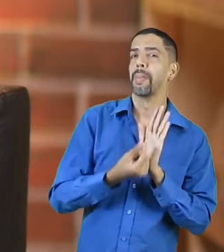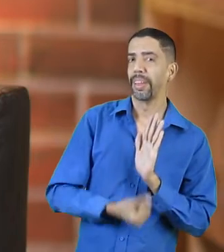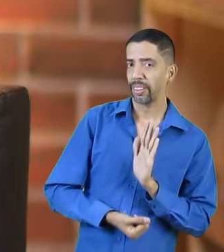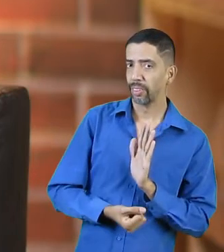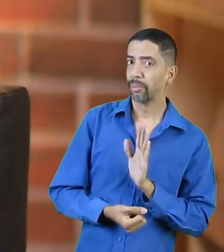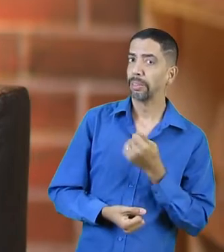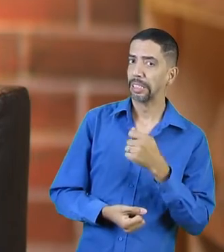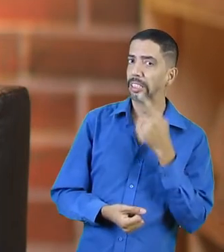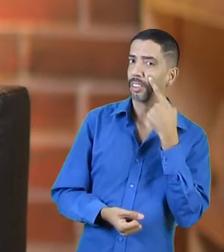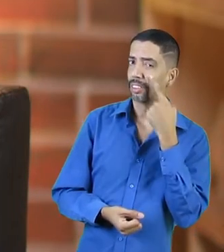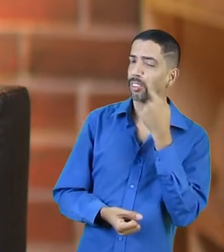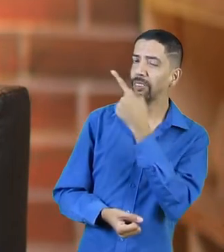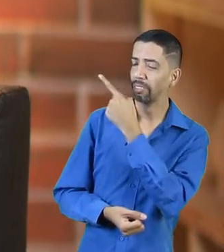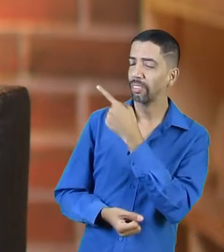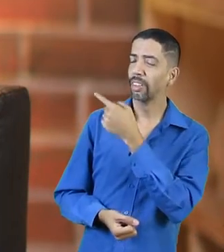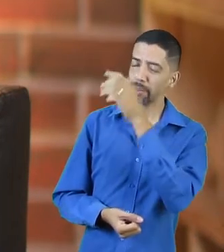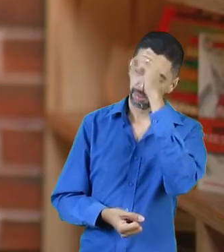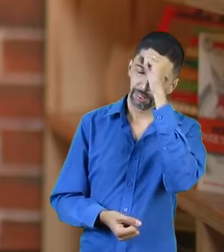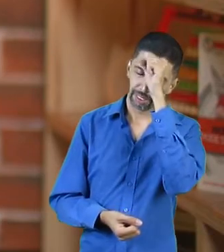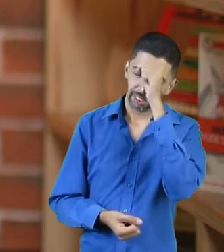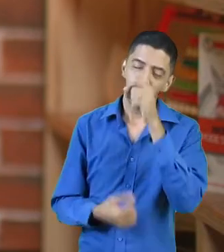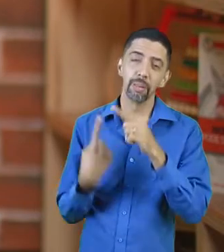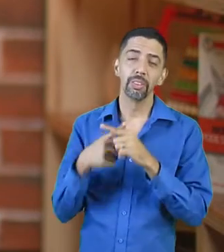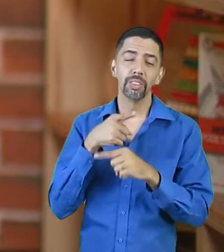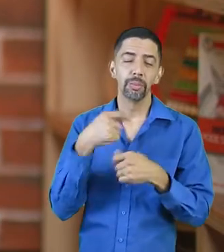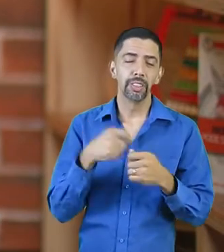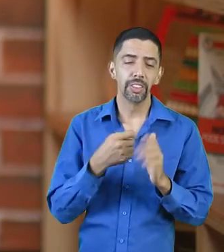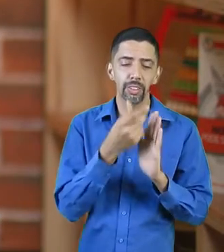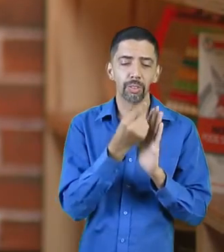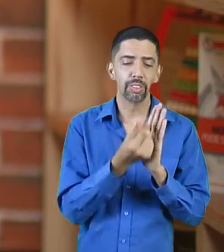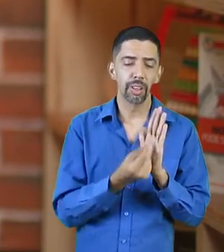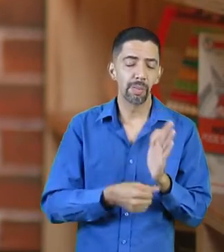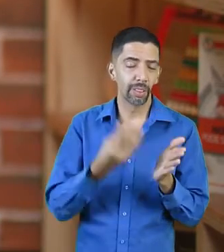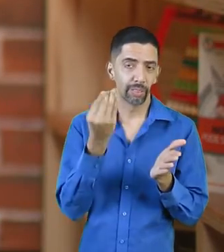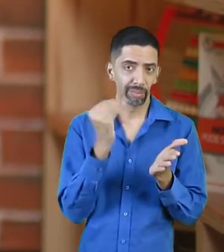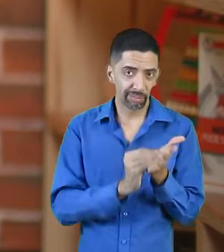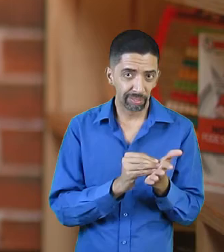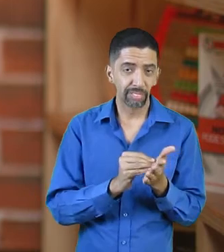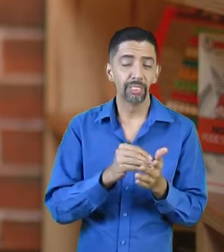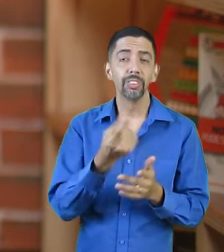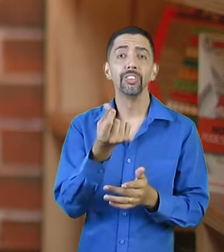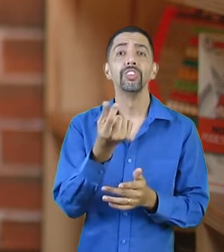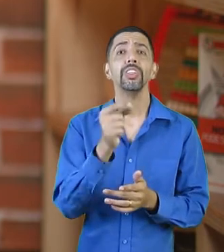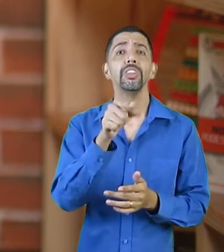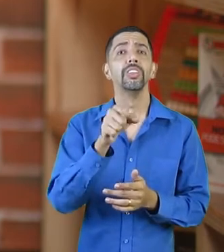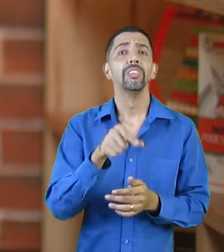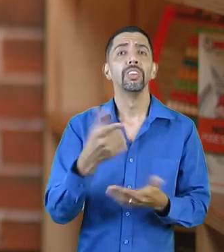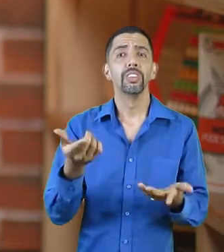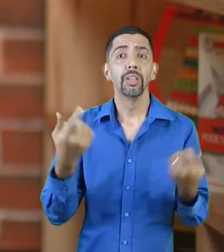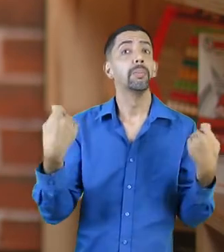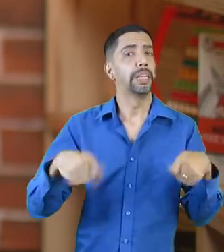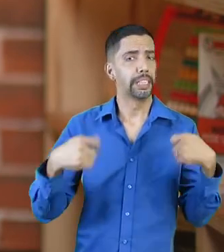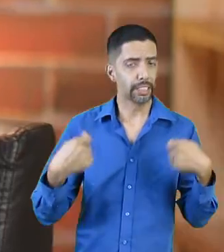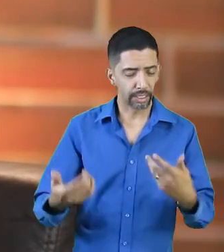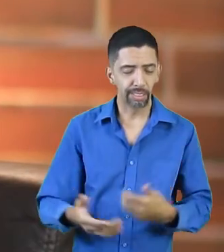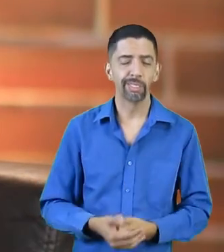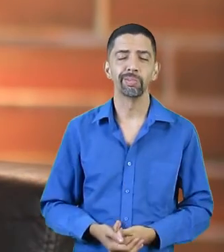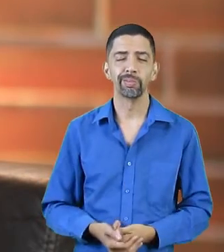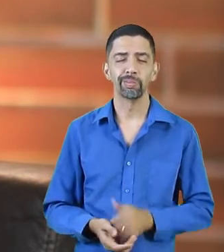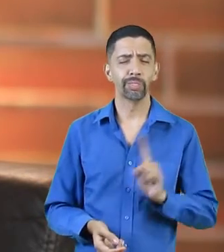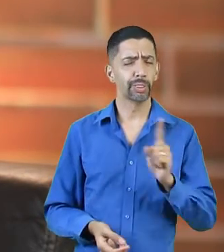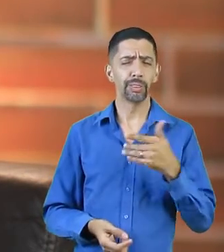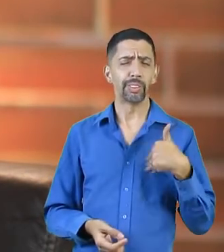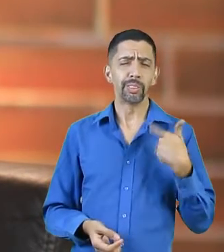financeiro para você aprender mais. Porque você precisa já colocar no seu orçamento esses recursos que você